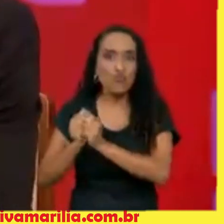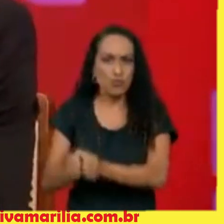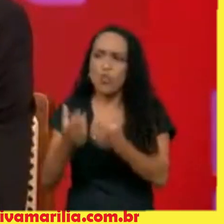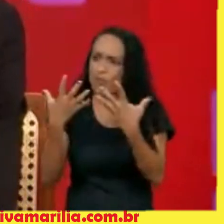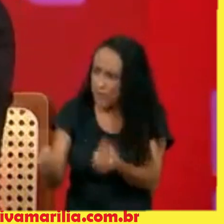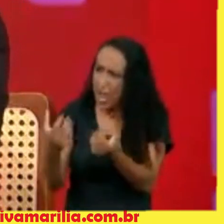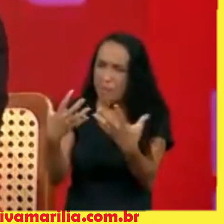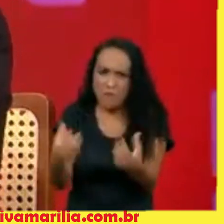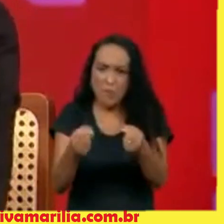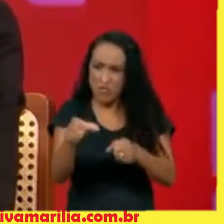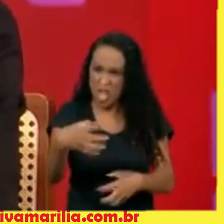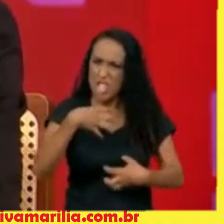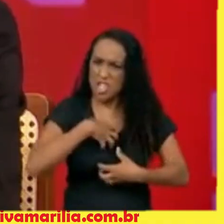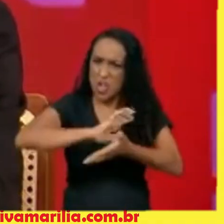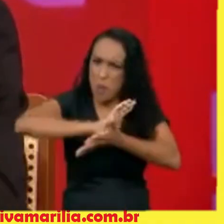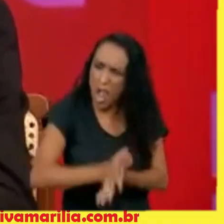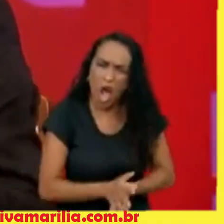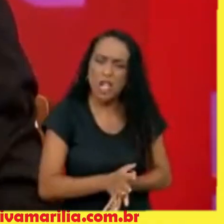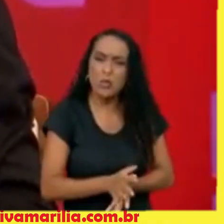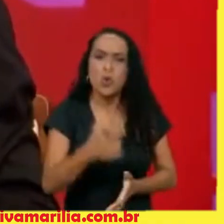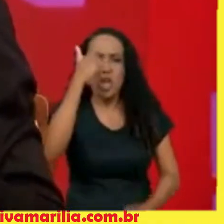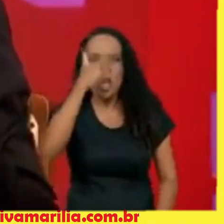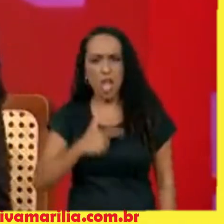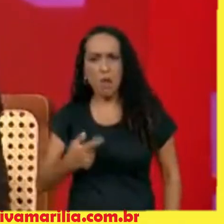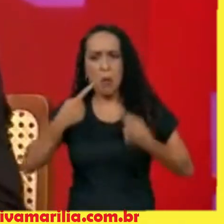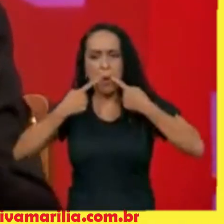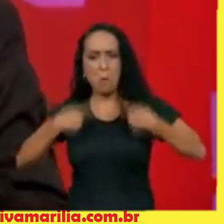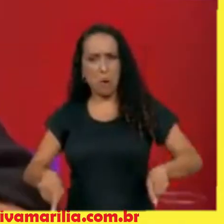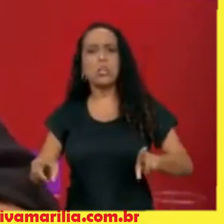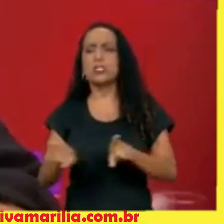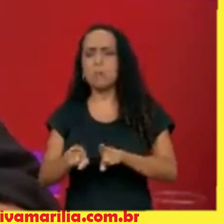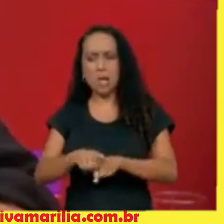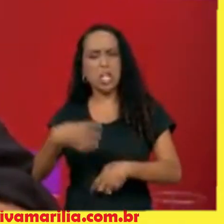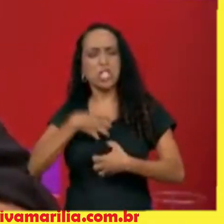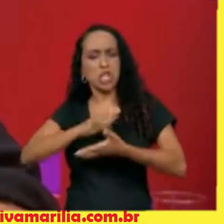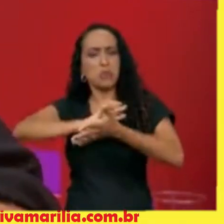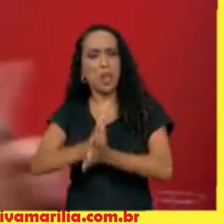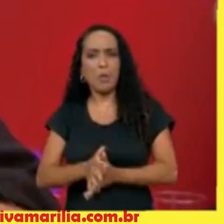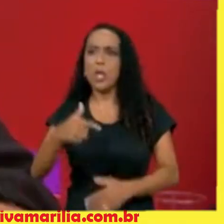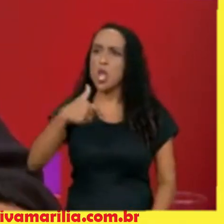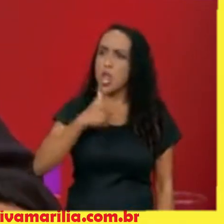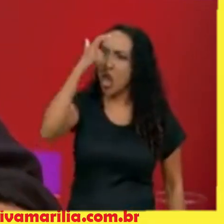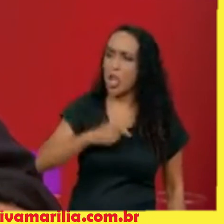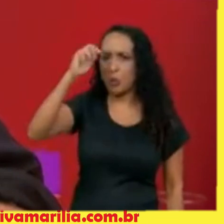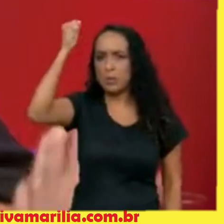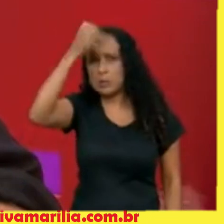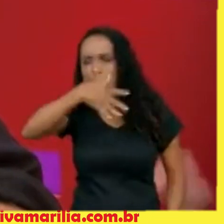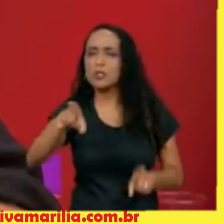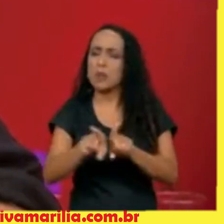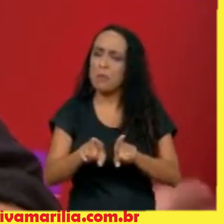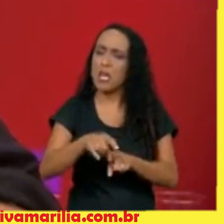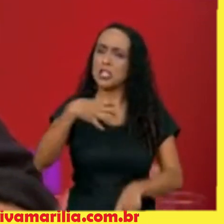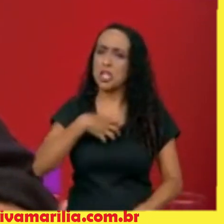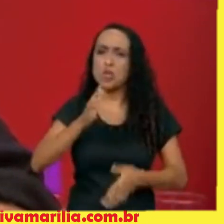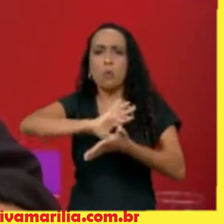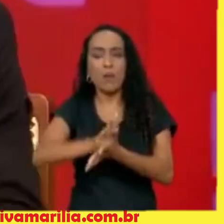lá, vocês se sentem humilhados? Eu, Elon Musk, também me sinto humilhado. Eu, Donald Trump, também me sinto humilhado. Então, nós